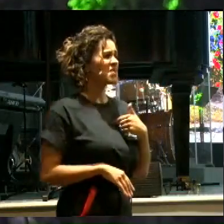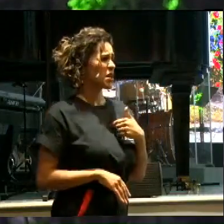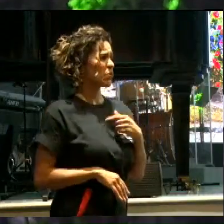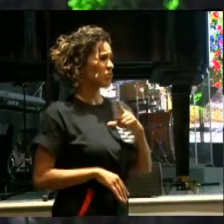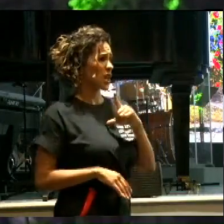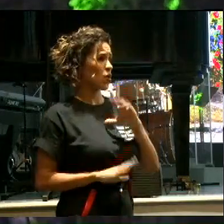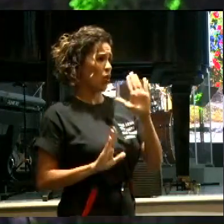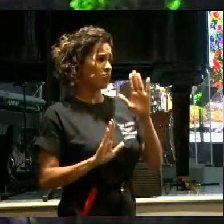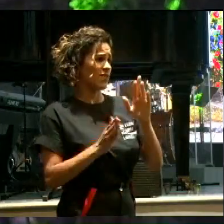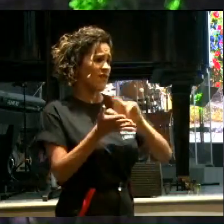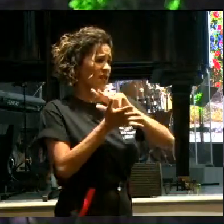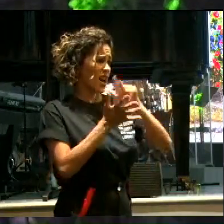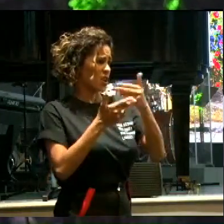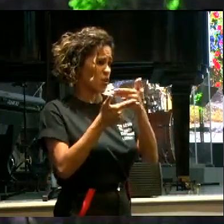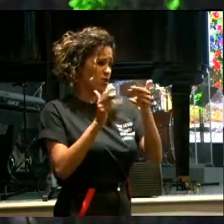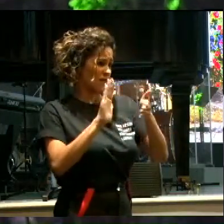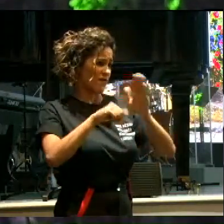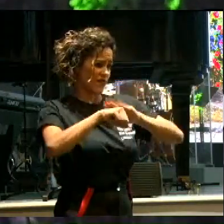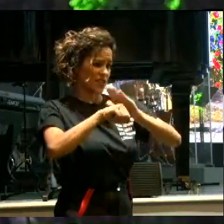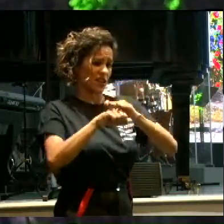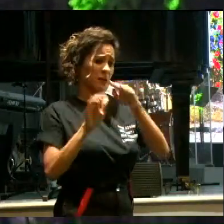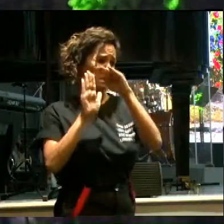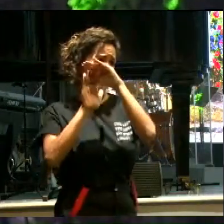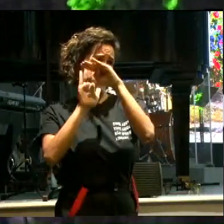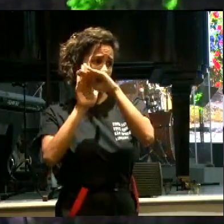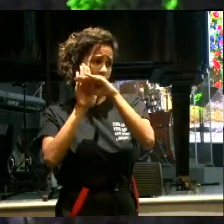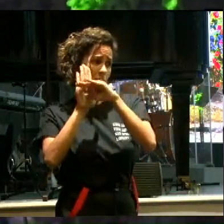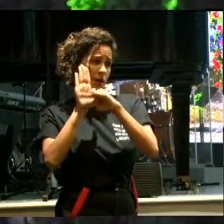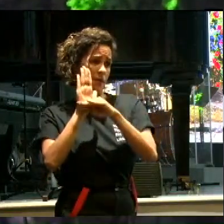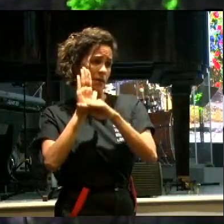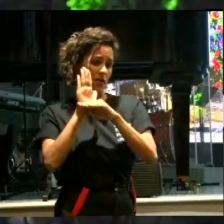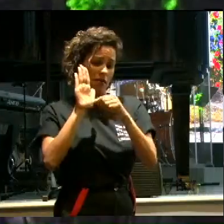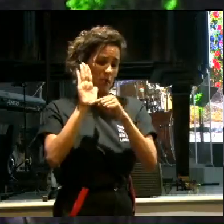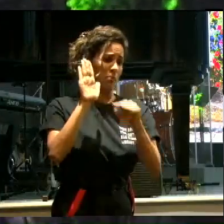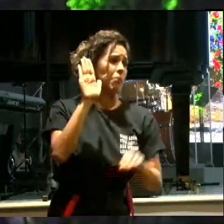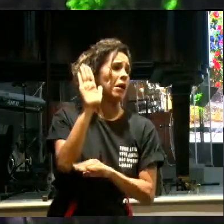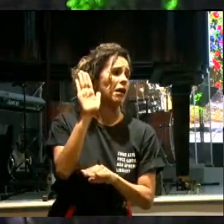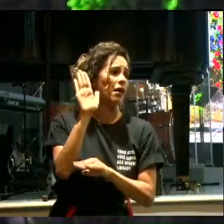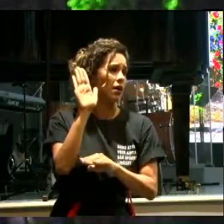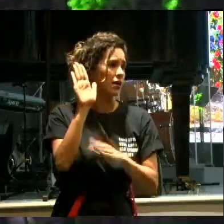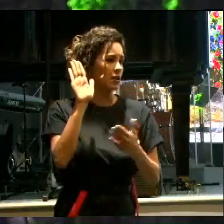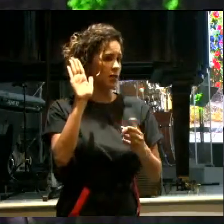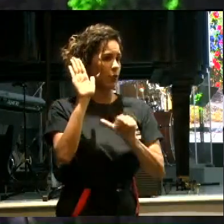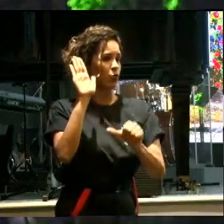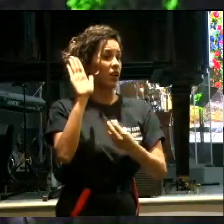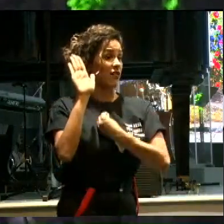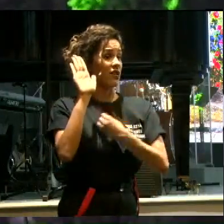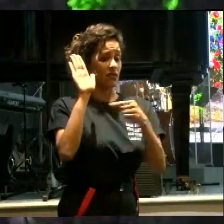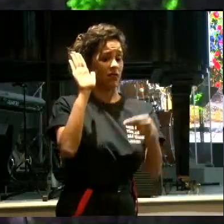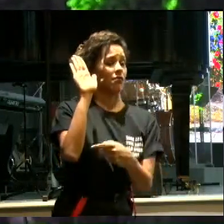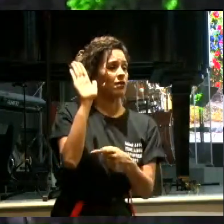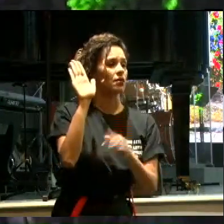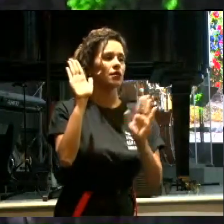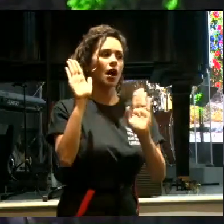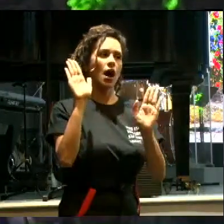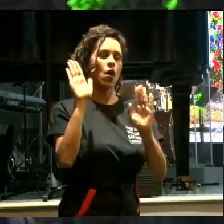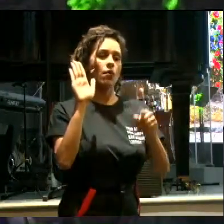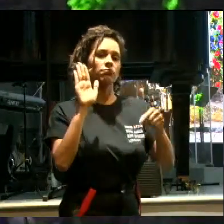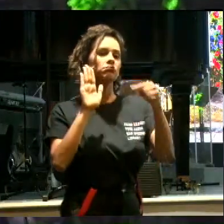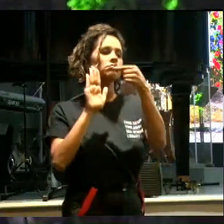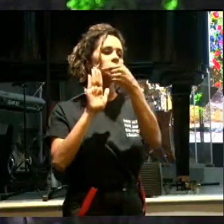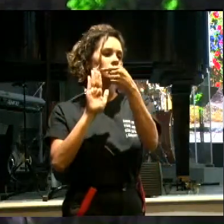de prioridades. Querida, se é prioridade, já deixou de ser prioridade. Prioridade é um por